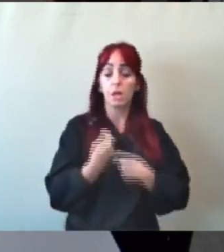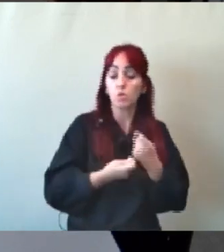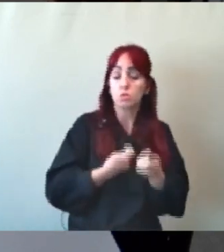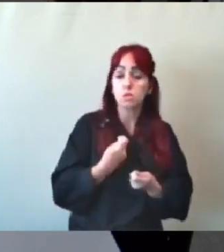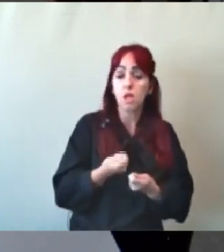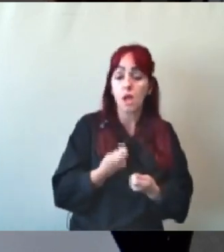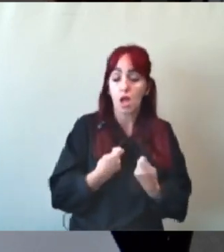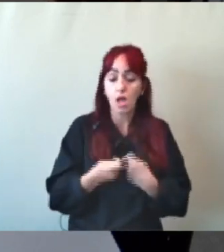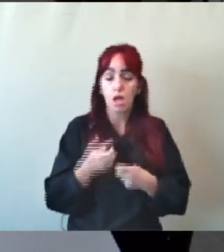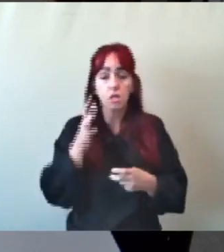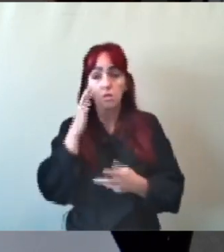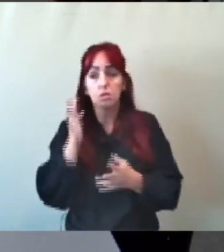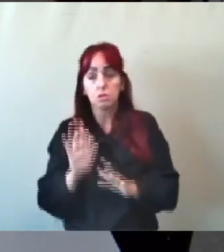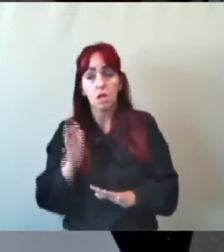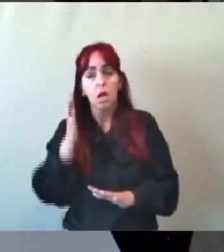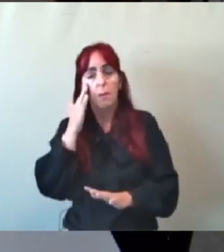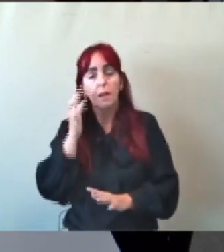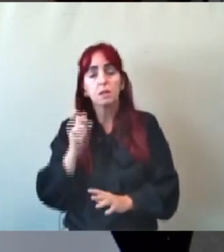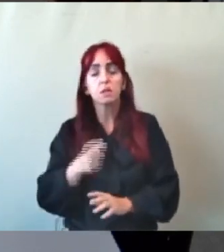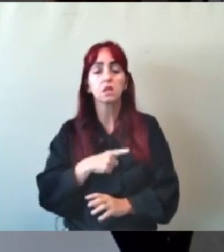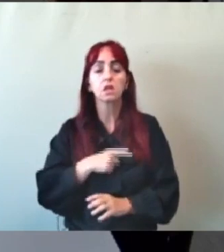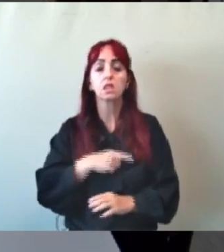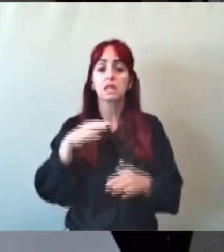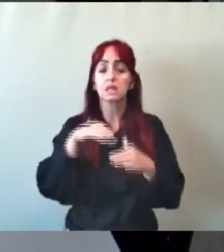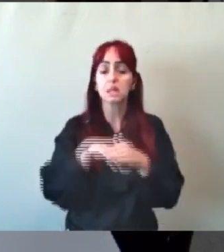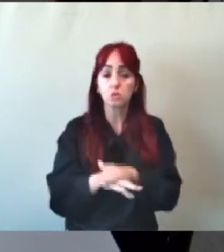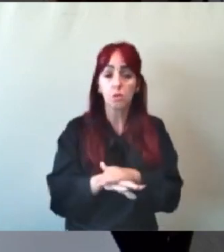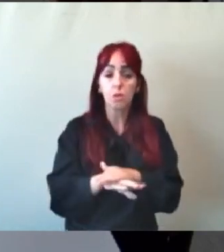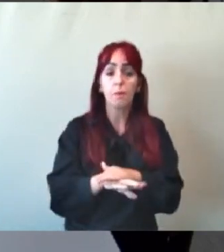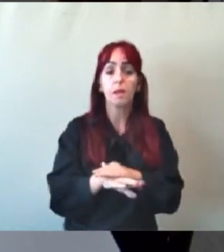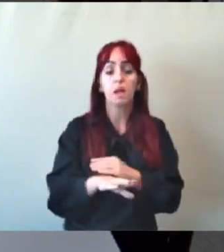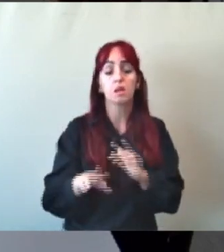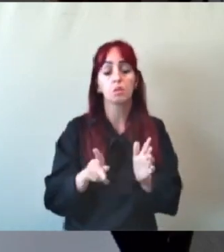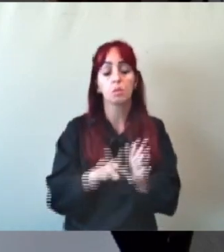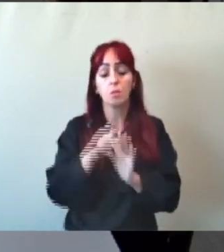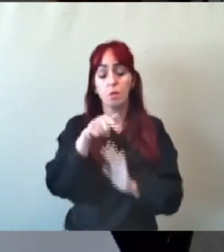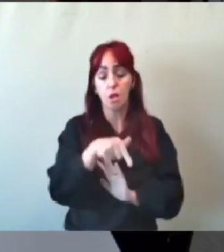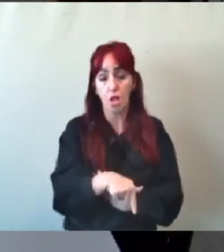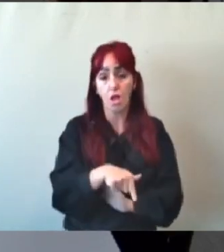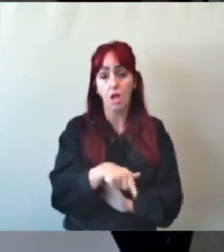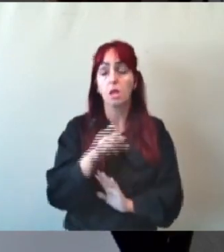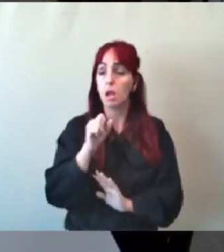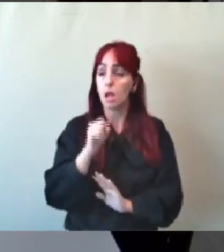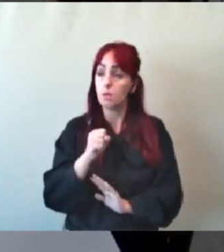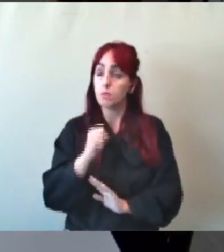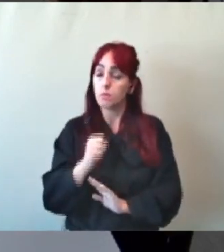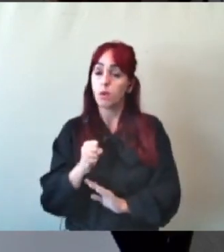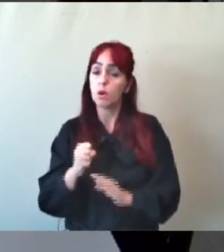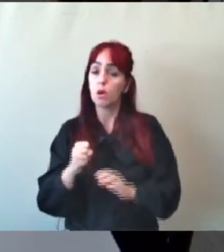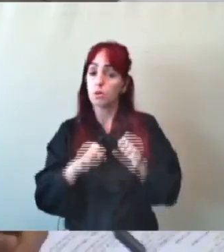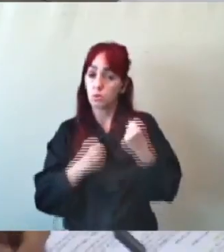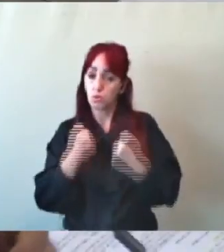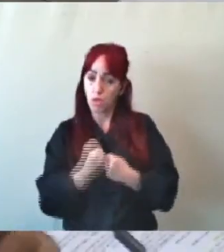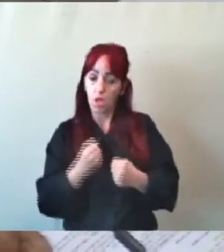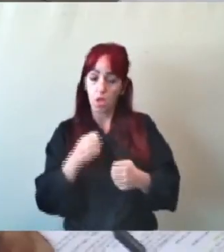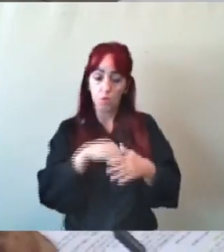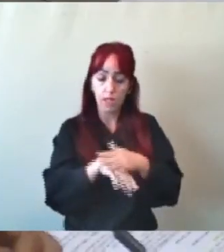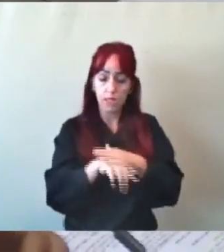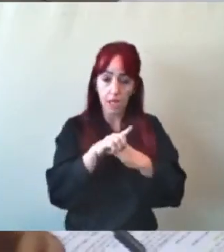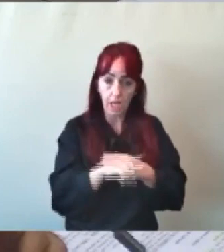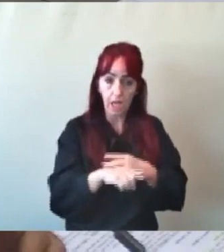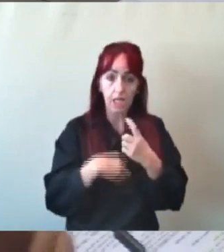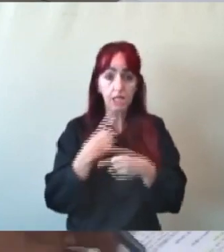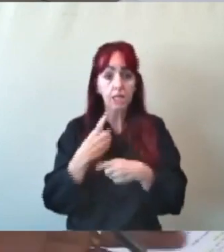estacionamento na via propício para que ela possa ter condições dela colocar o carro e fazer a negociação, a compra assim